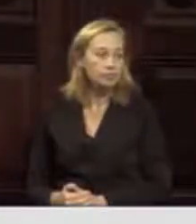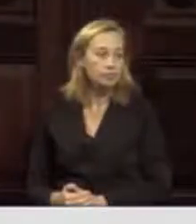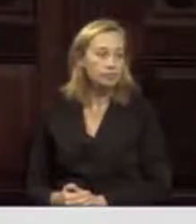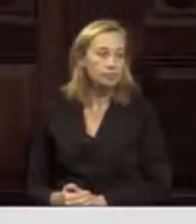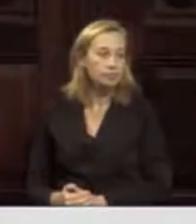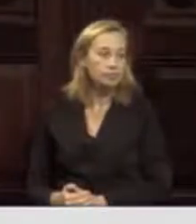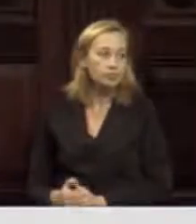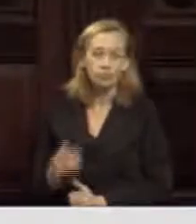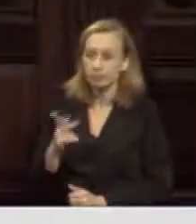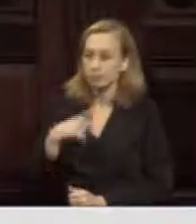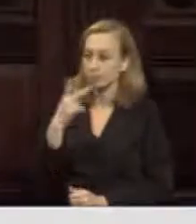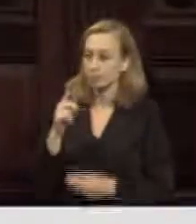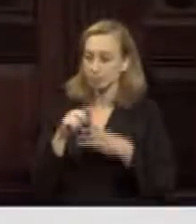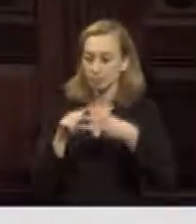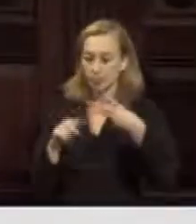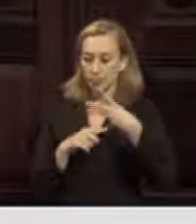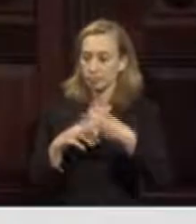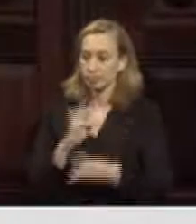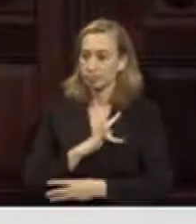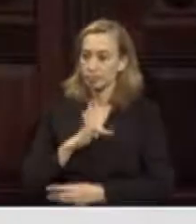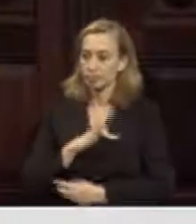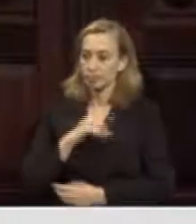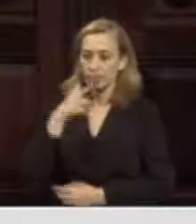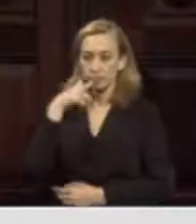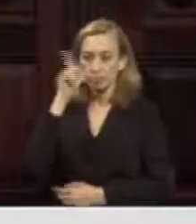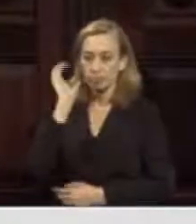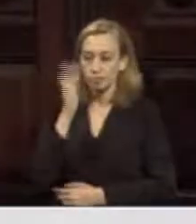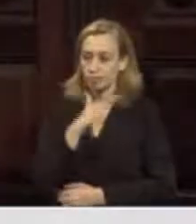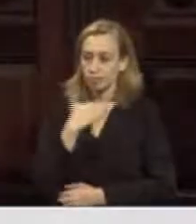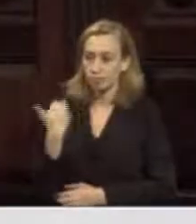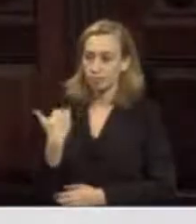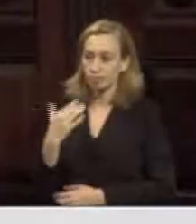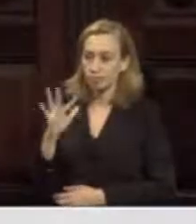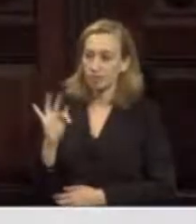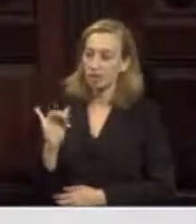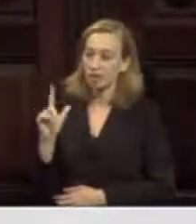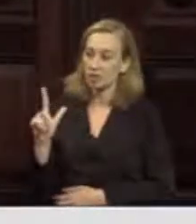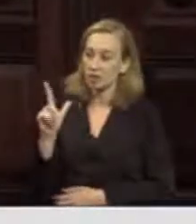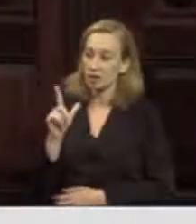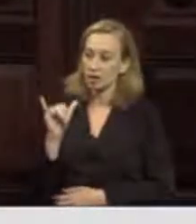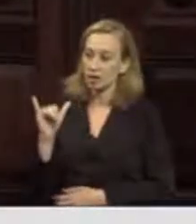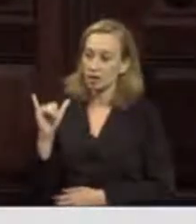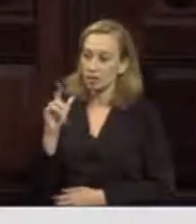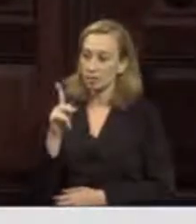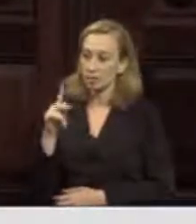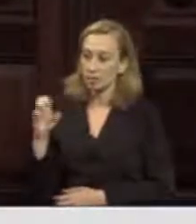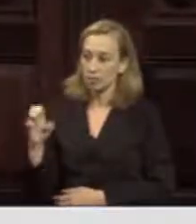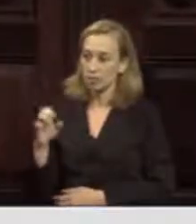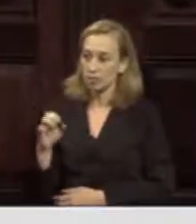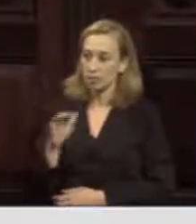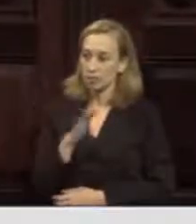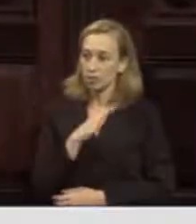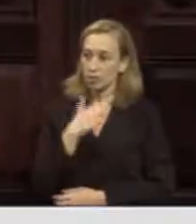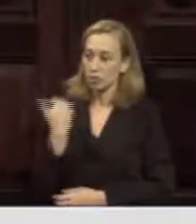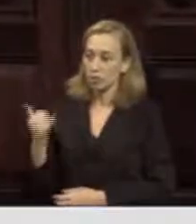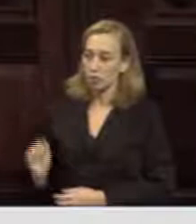foram assassinados ontem. Felipe Santos, morto na Rocinha.